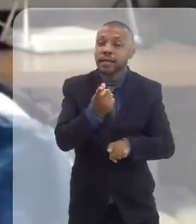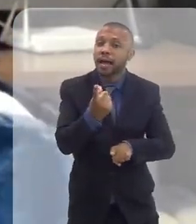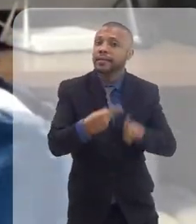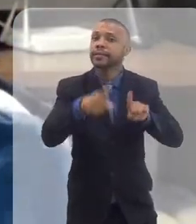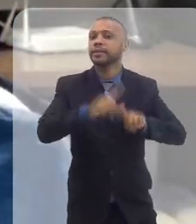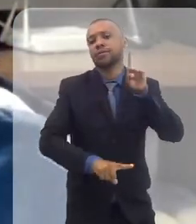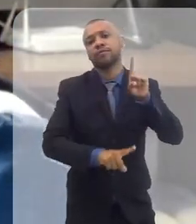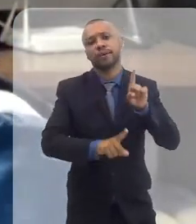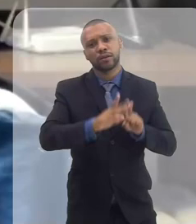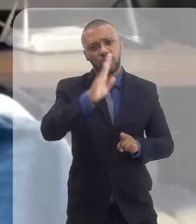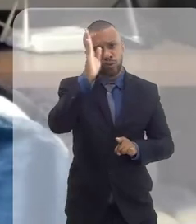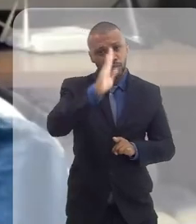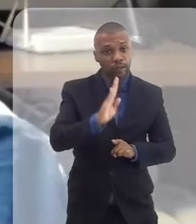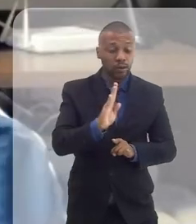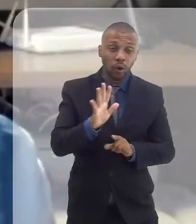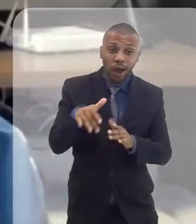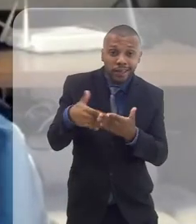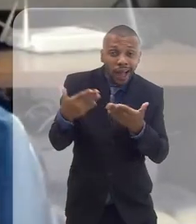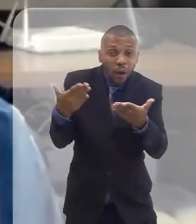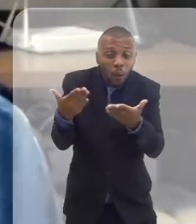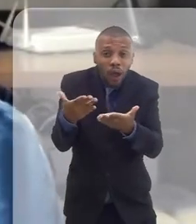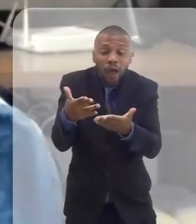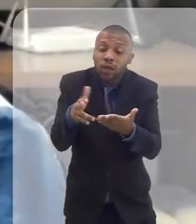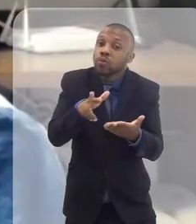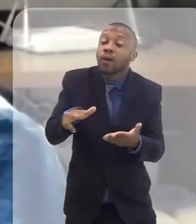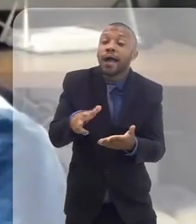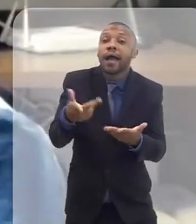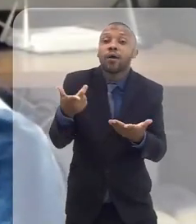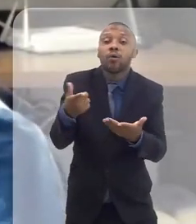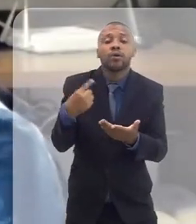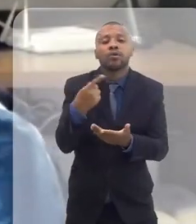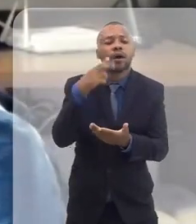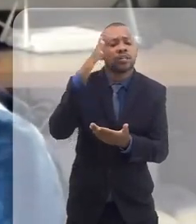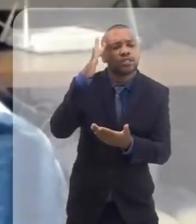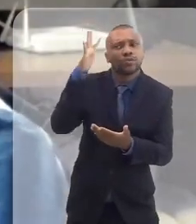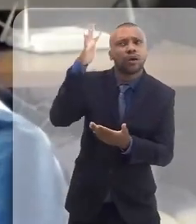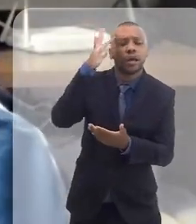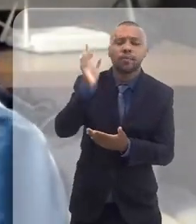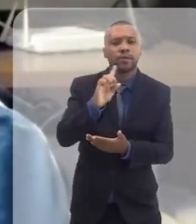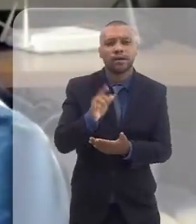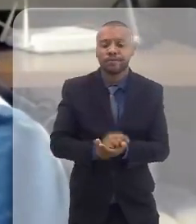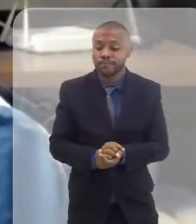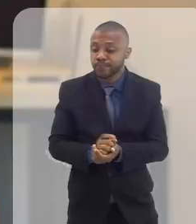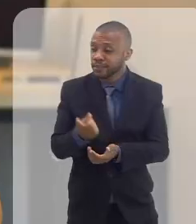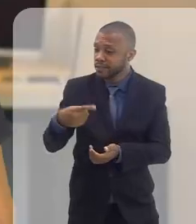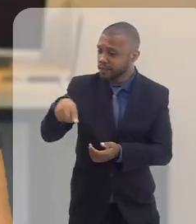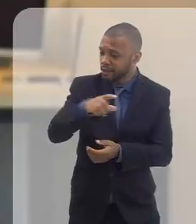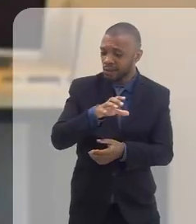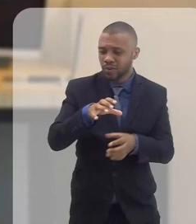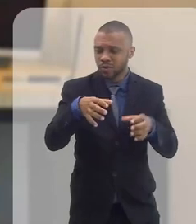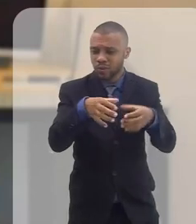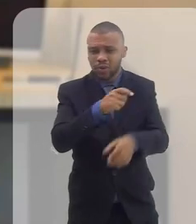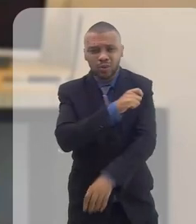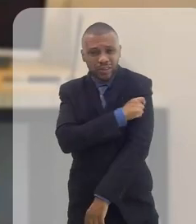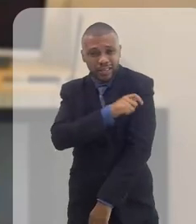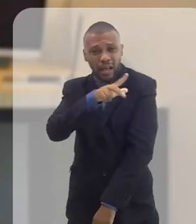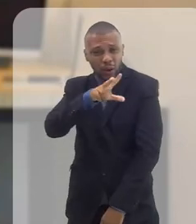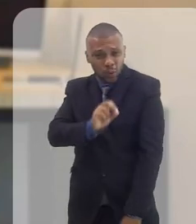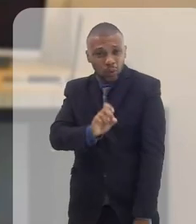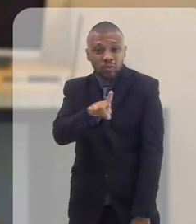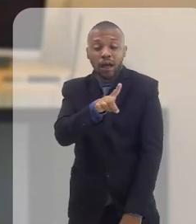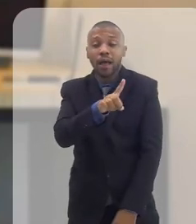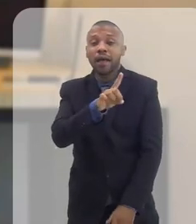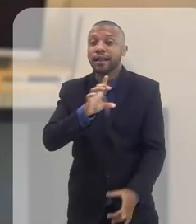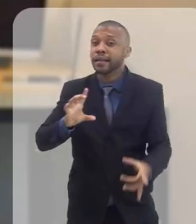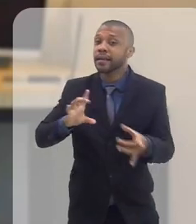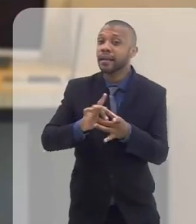na transformação do Brasil. Ainda não é o Brasil que queremos. E seus filhos científicos são parte